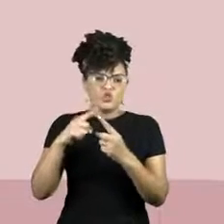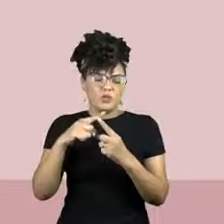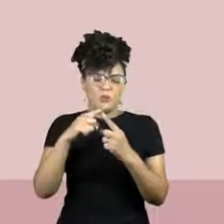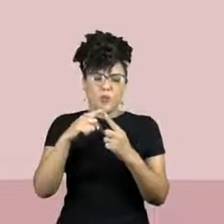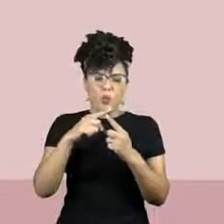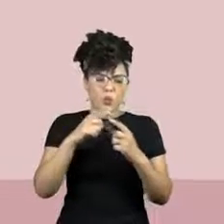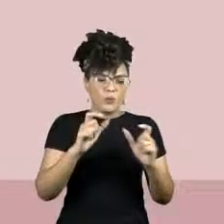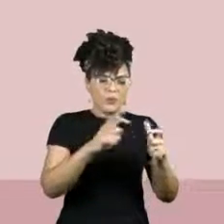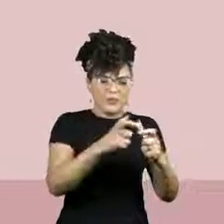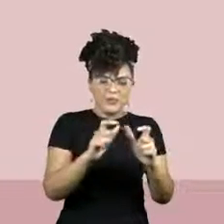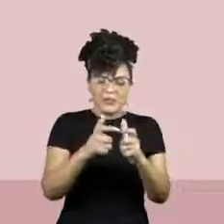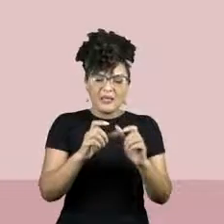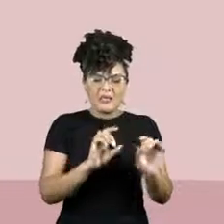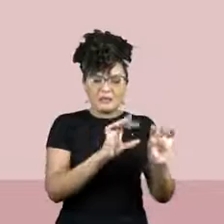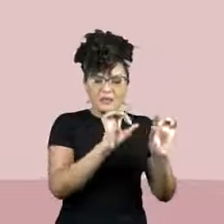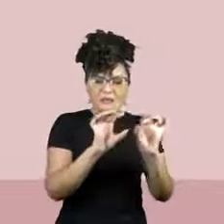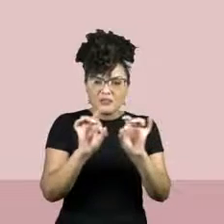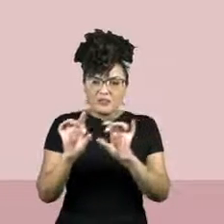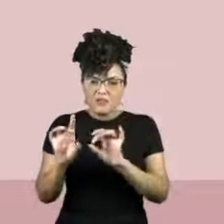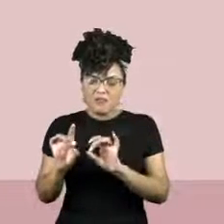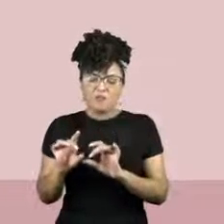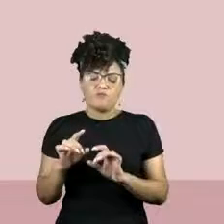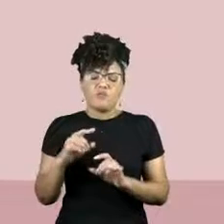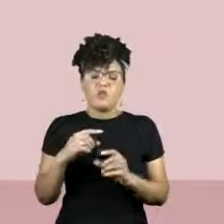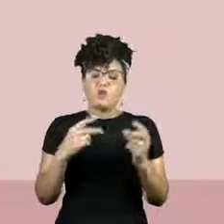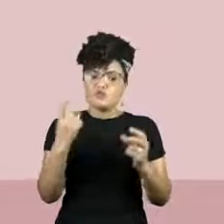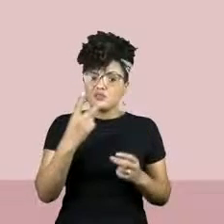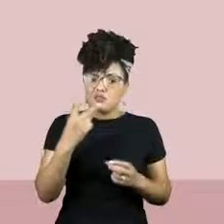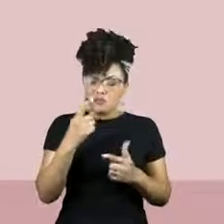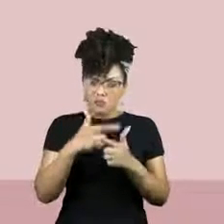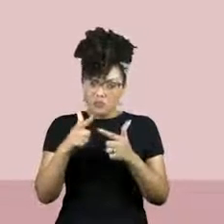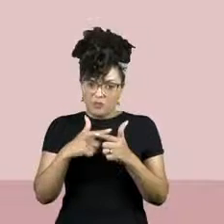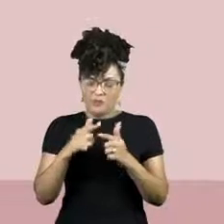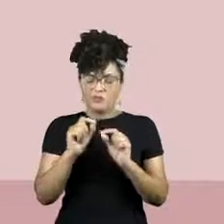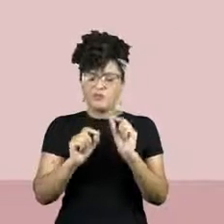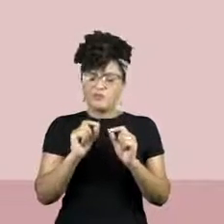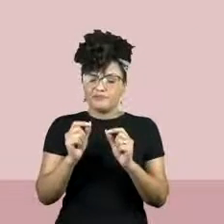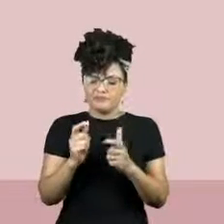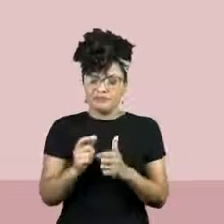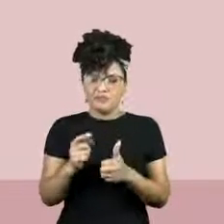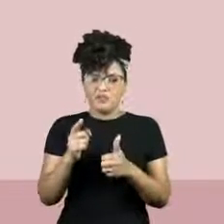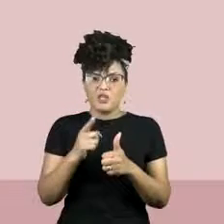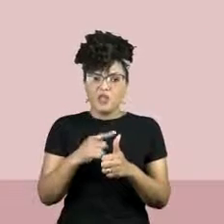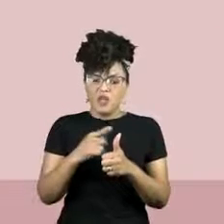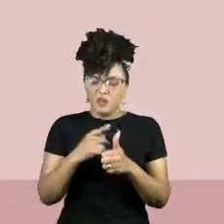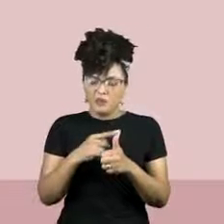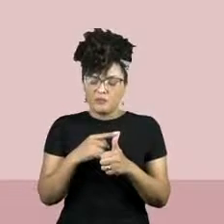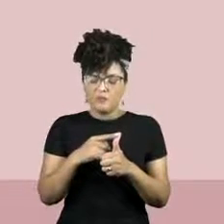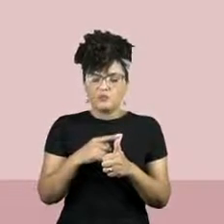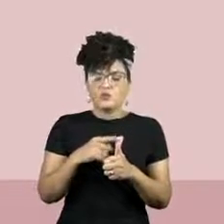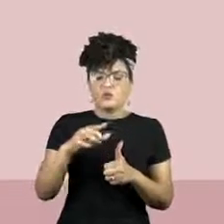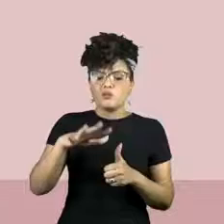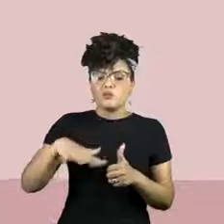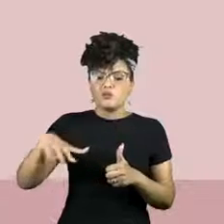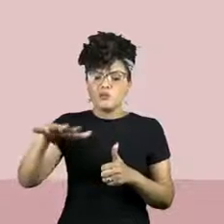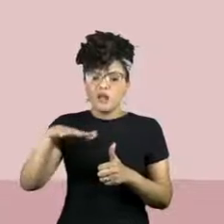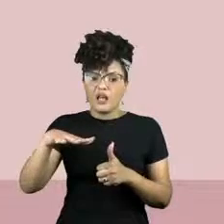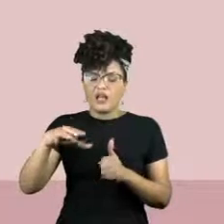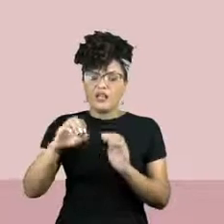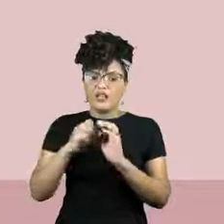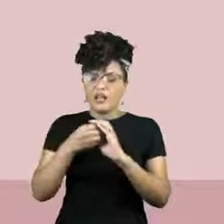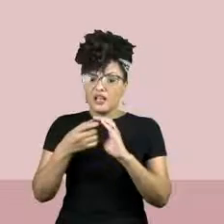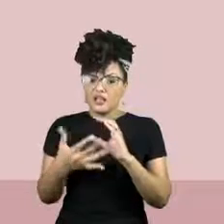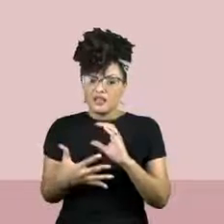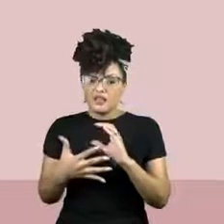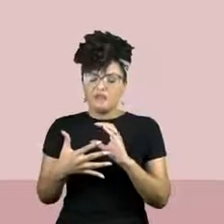num terreno, eu tenho um segundo problema, que é o seguinte: para qual situação de perfil do solo o